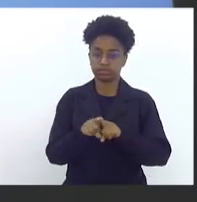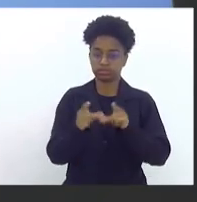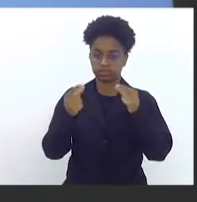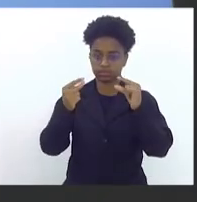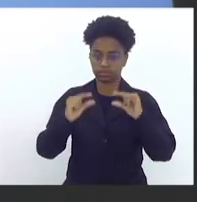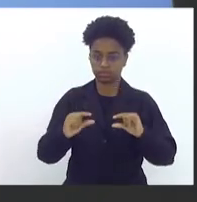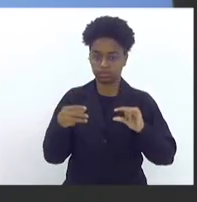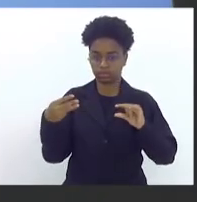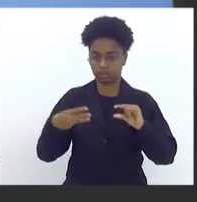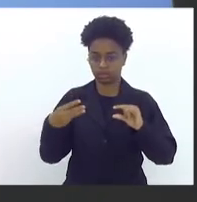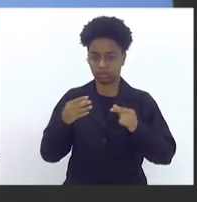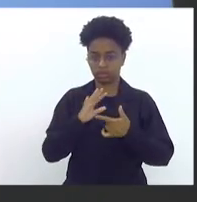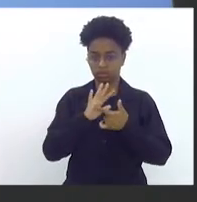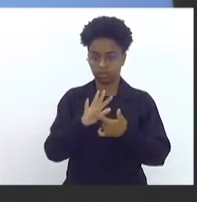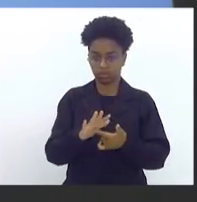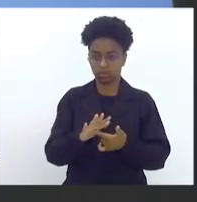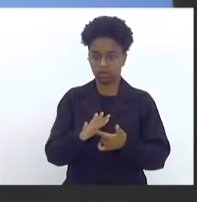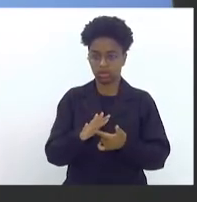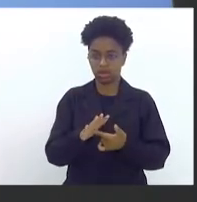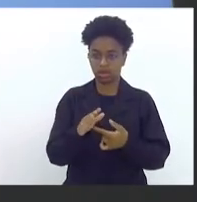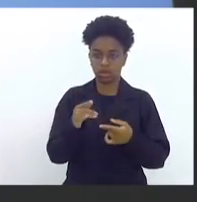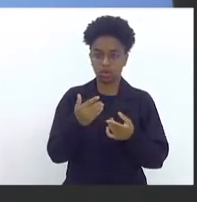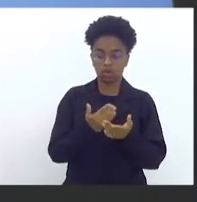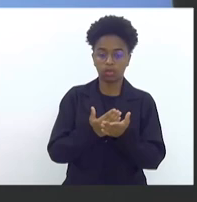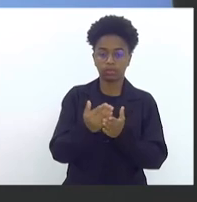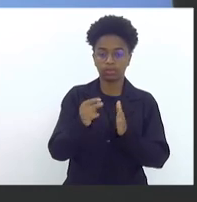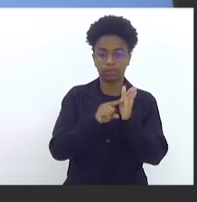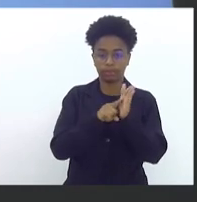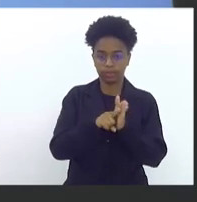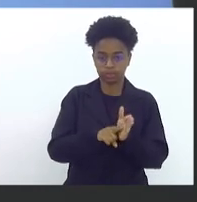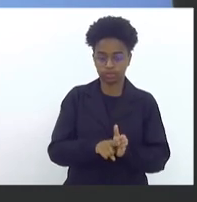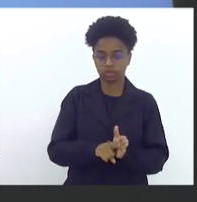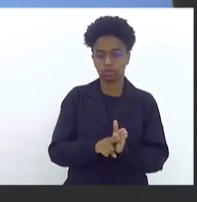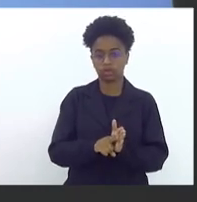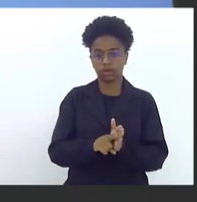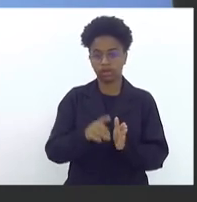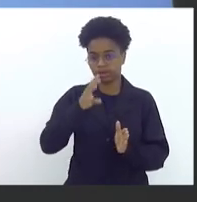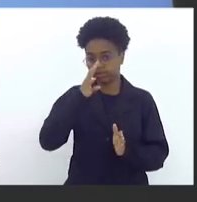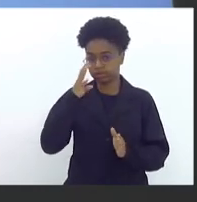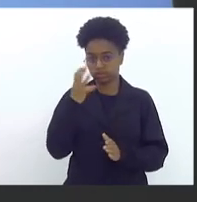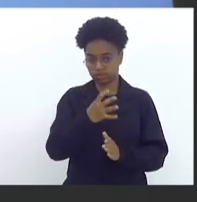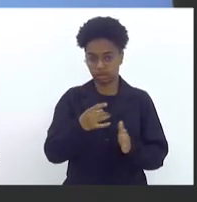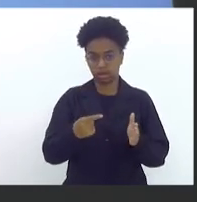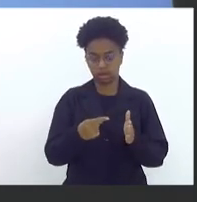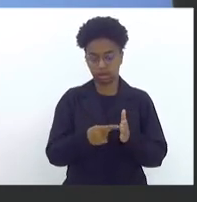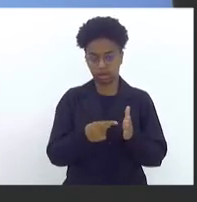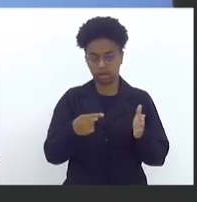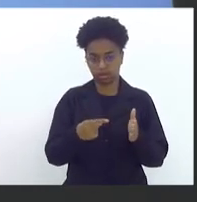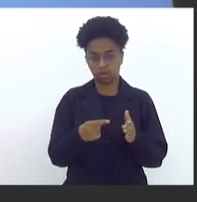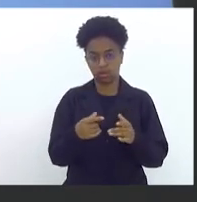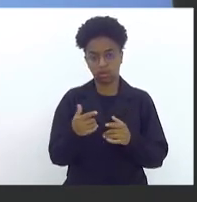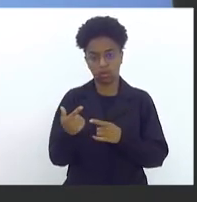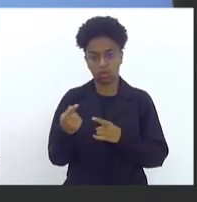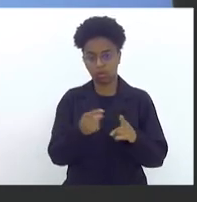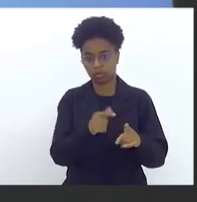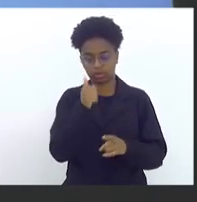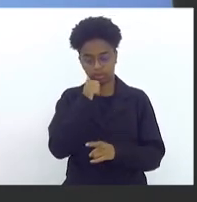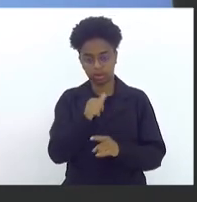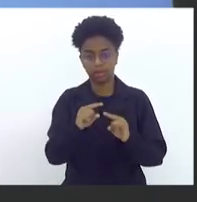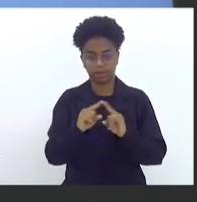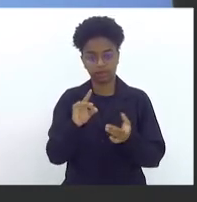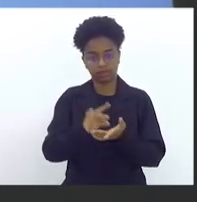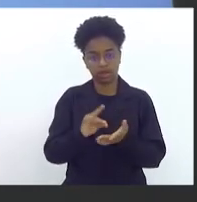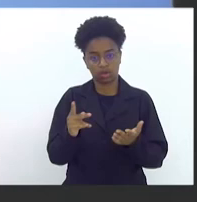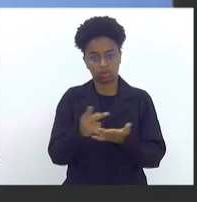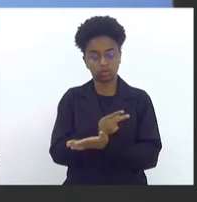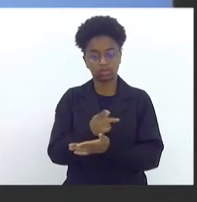É sim sim ou seja começou investigando como denunciação contra mulher e ovo e denúncia né ou denotação caluniose